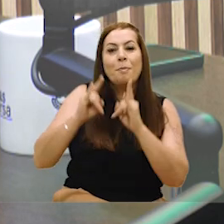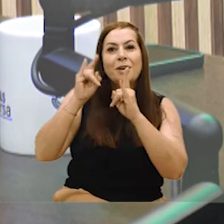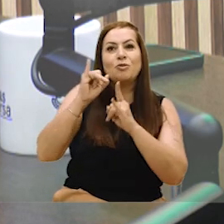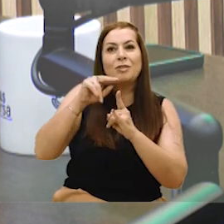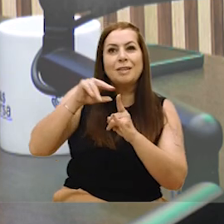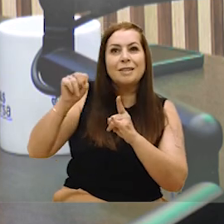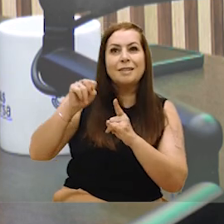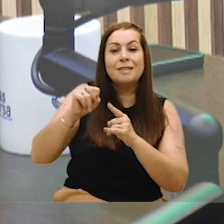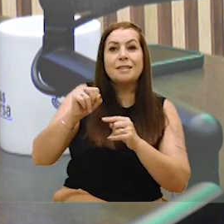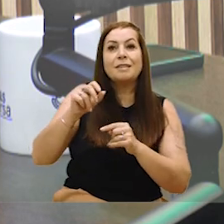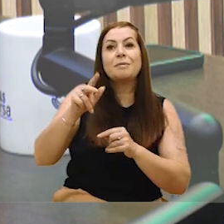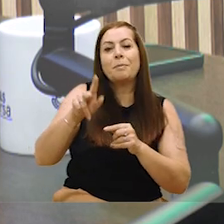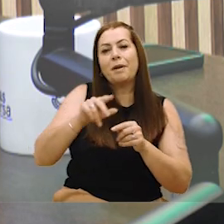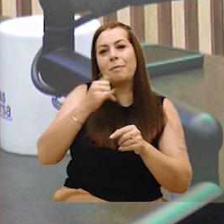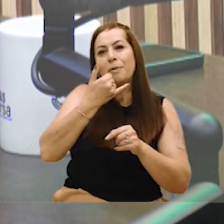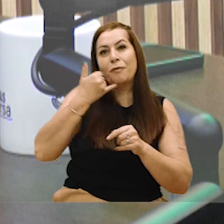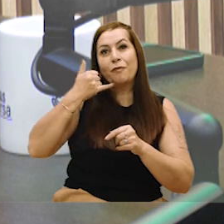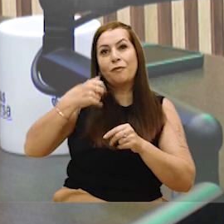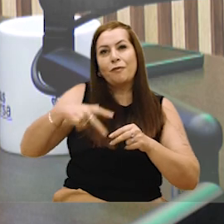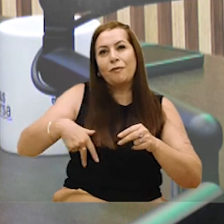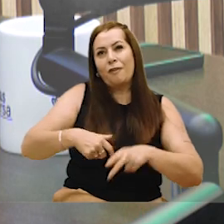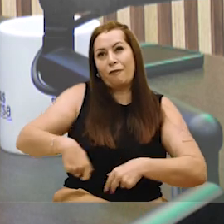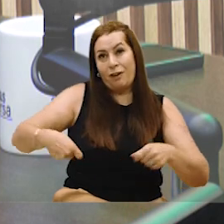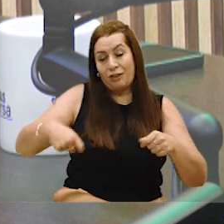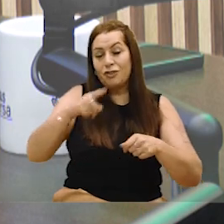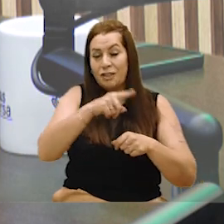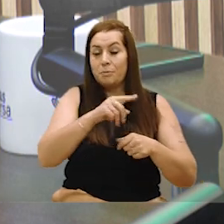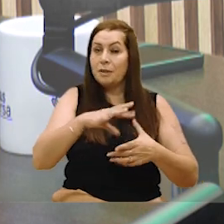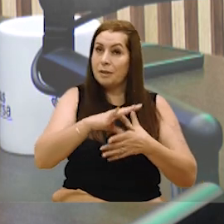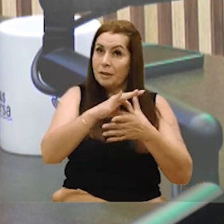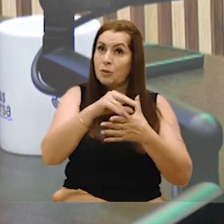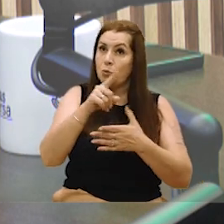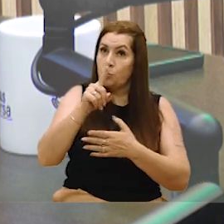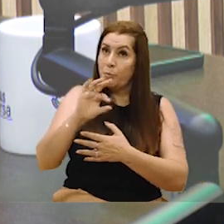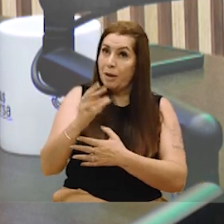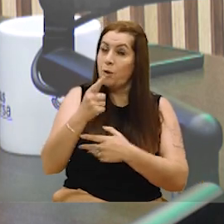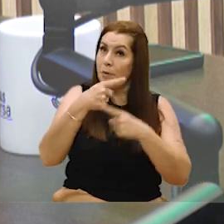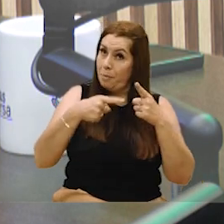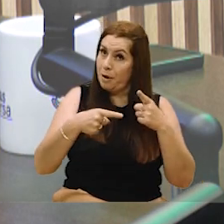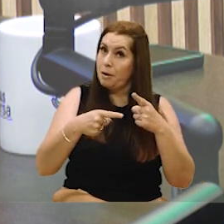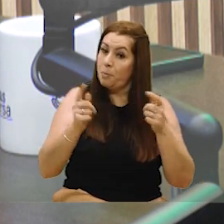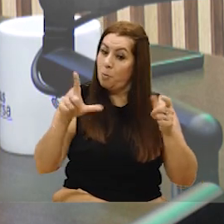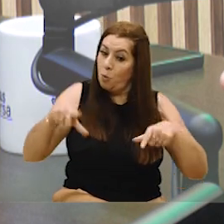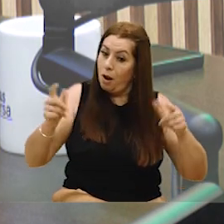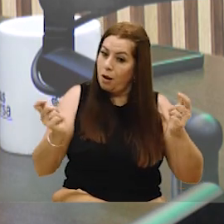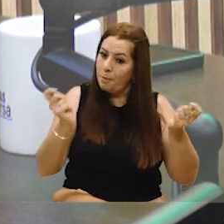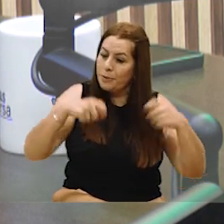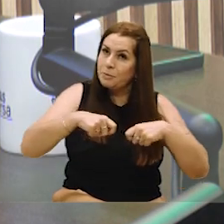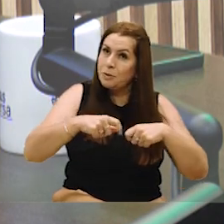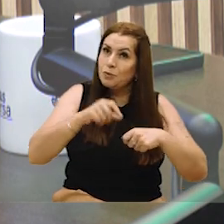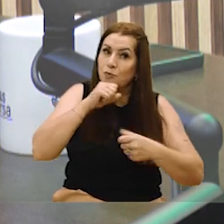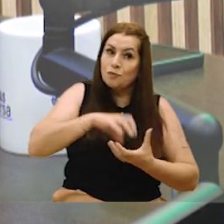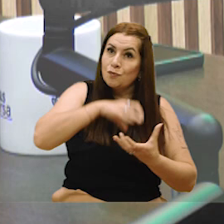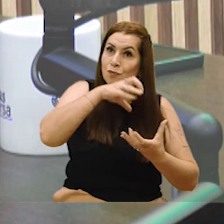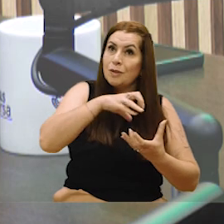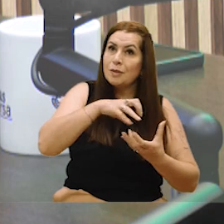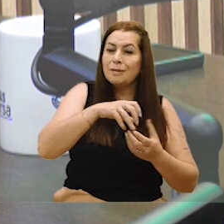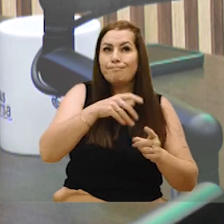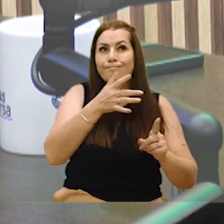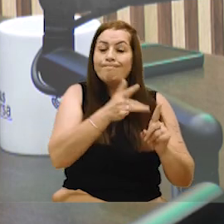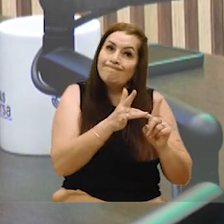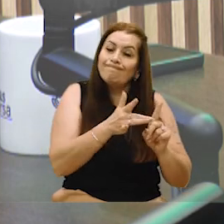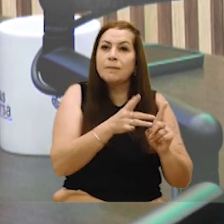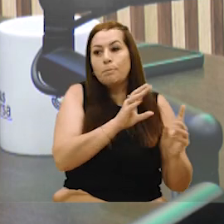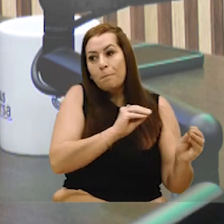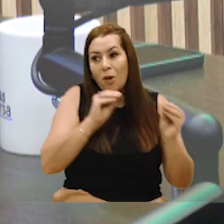Frei Jaime, nós conseguimos também em torno de R$ 1,5 milhão para aquele local hoje possibilitar que os idosos em